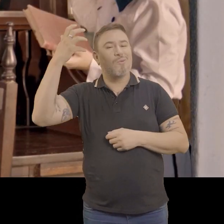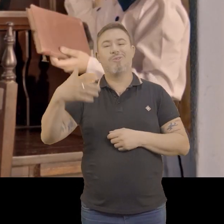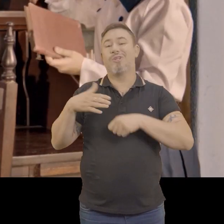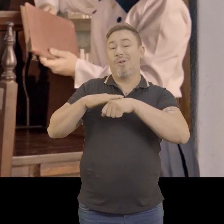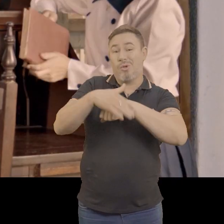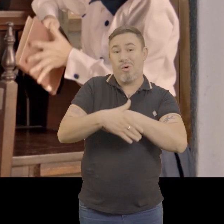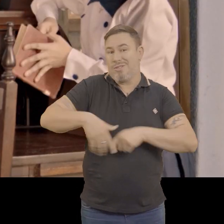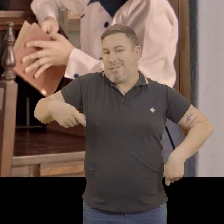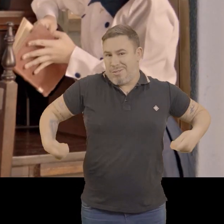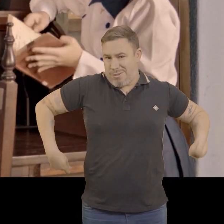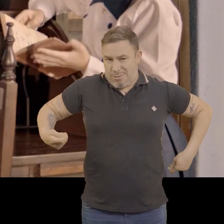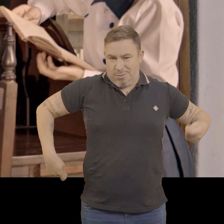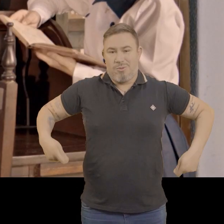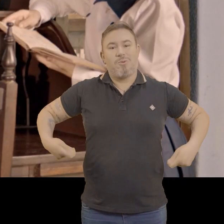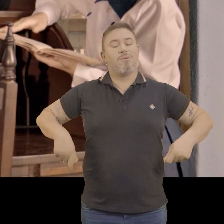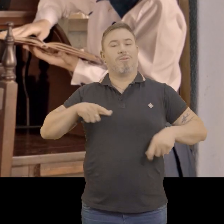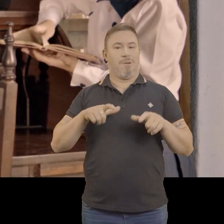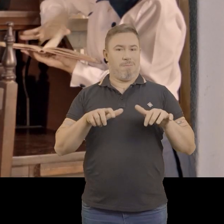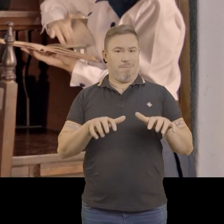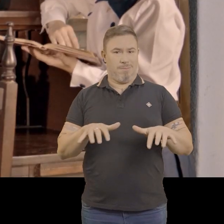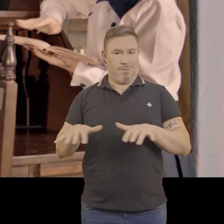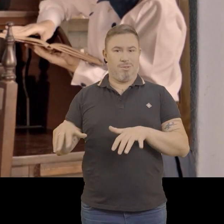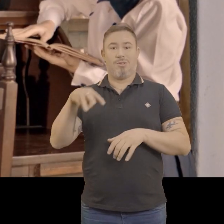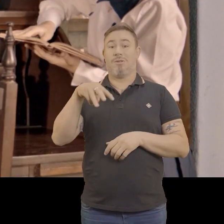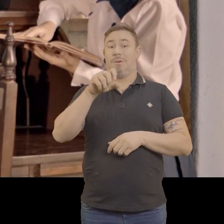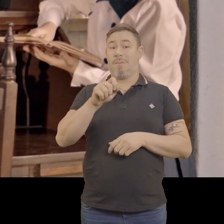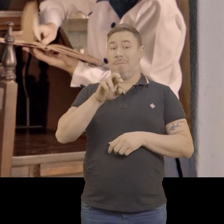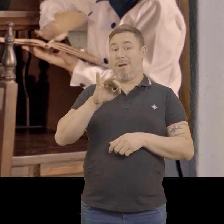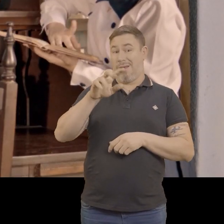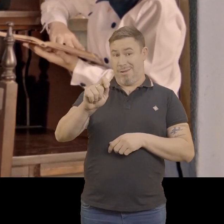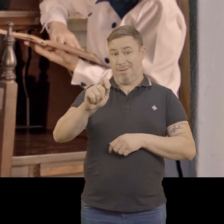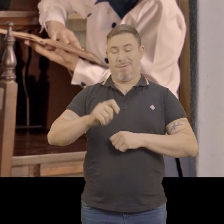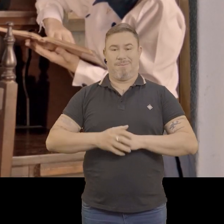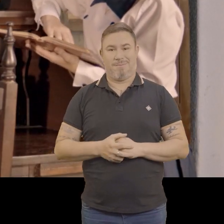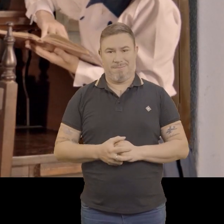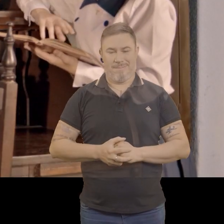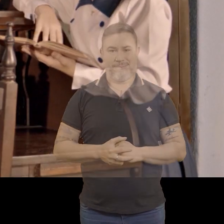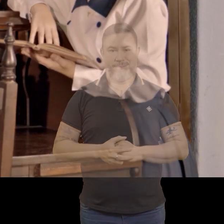de São João, da célebre pianista Maria de Lourdes Gondim.